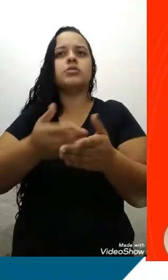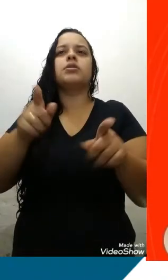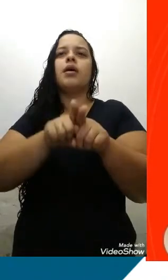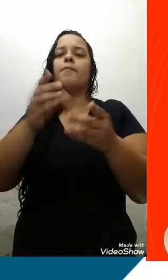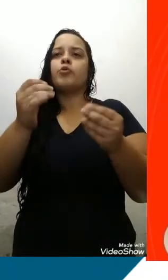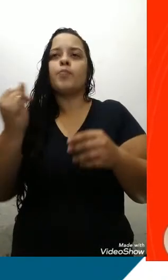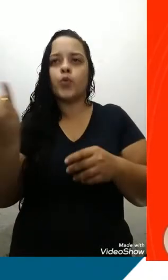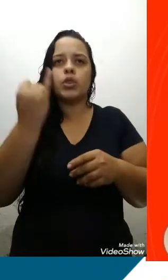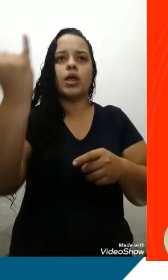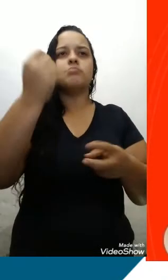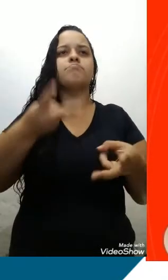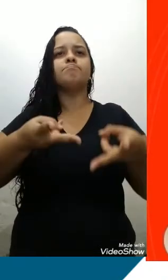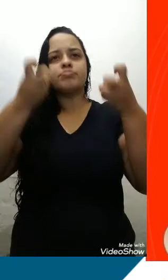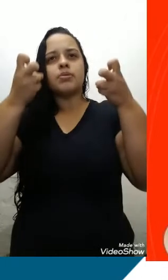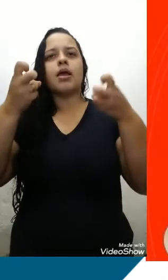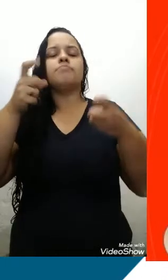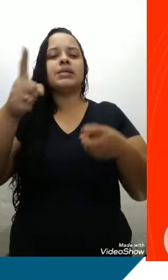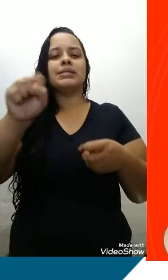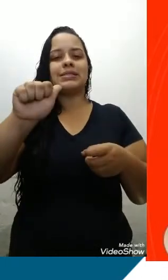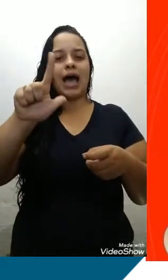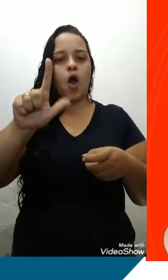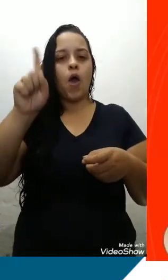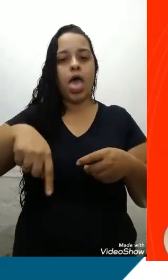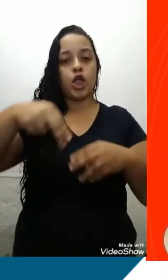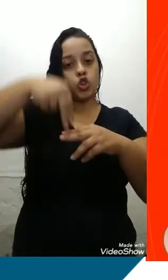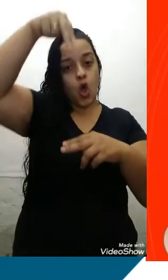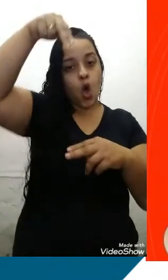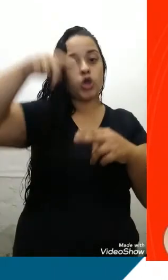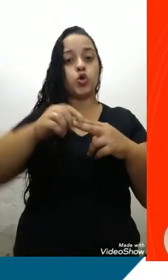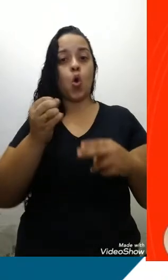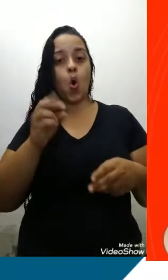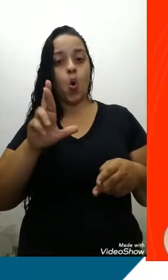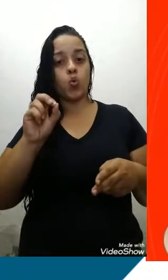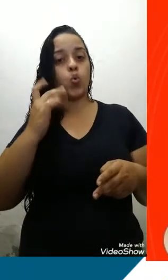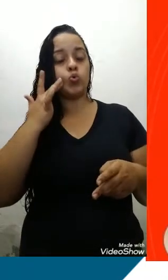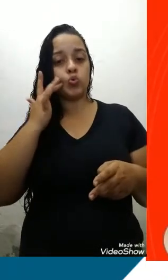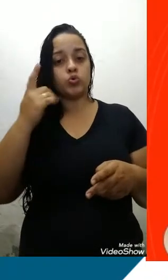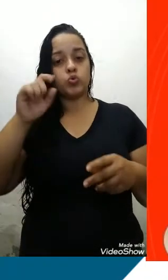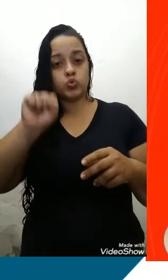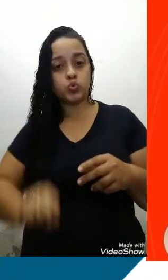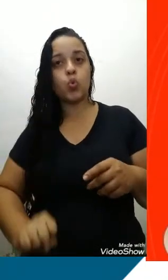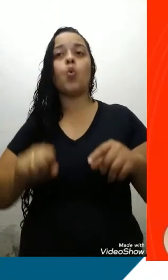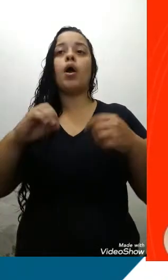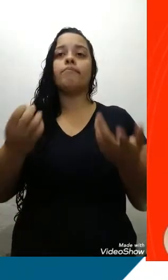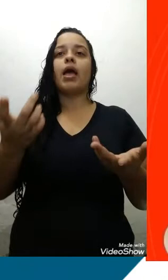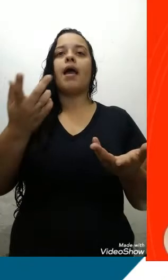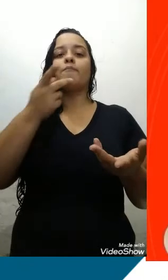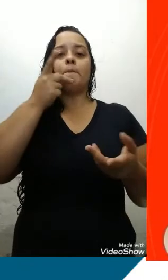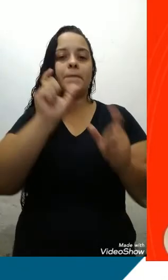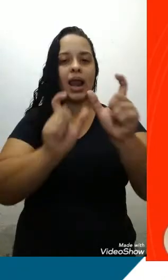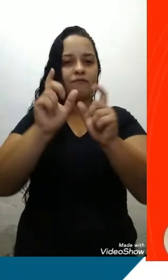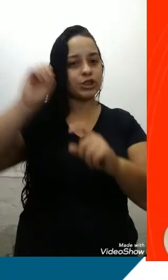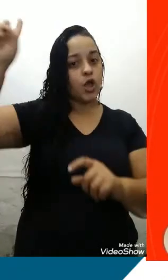por meio de um velho provérbio: o sal vem do norte, o ouro vem do sul, mas as palavras de Deus e os tesouros da sabedoria vêm de